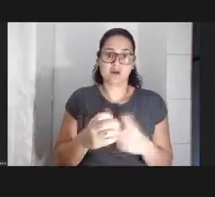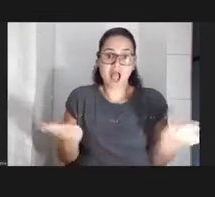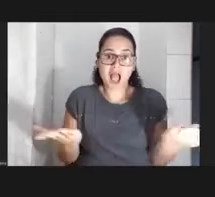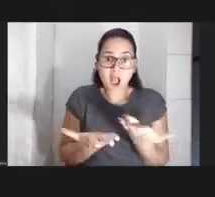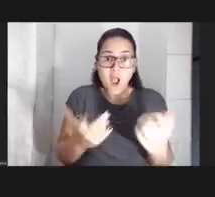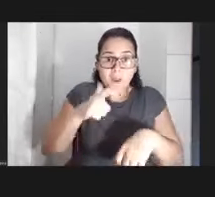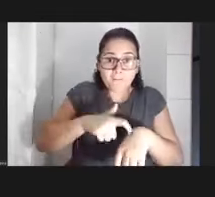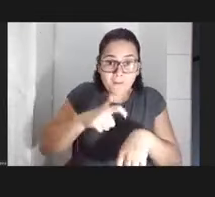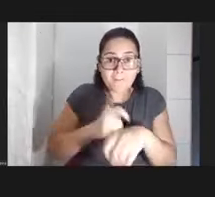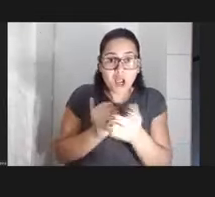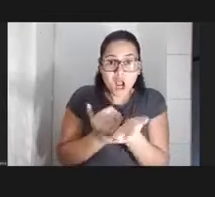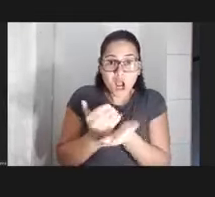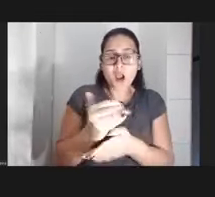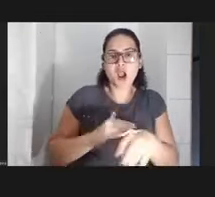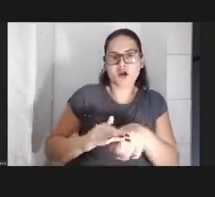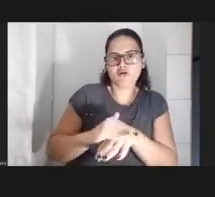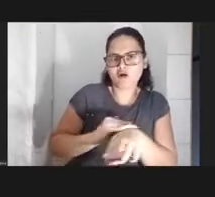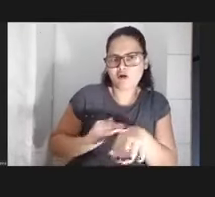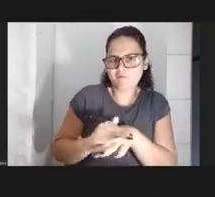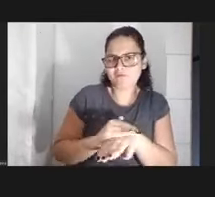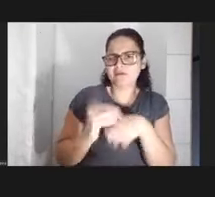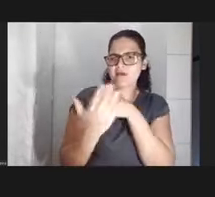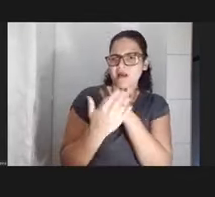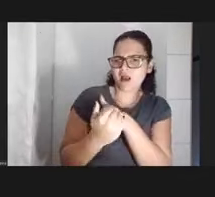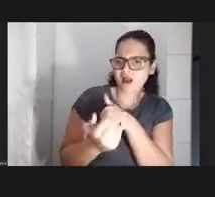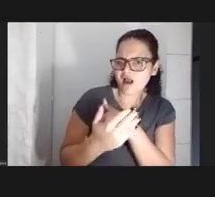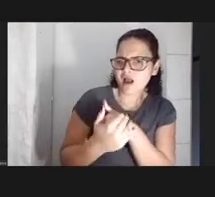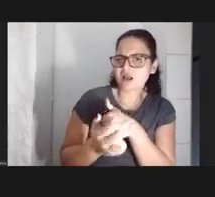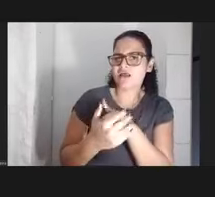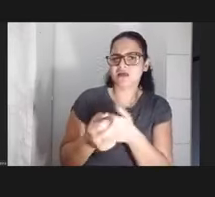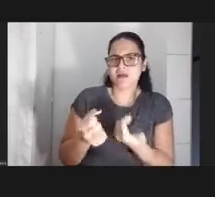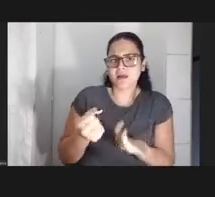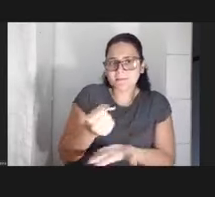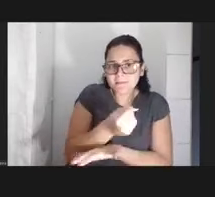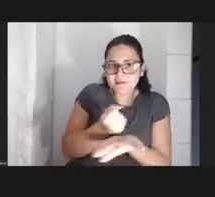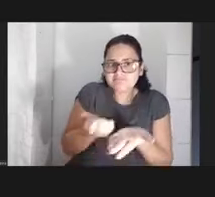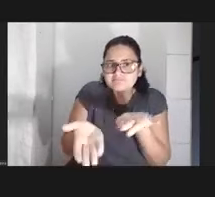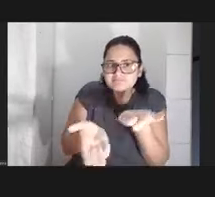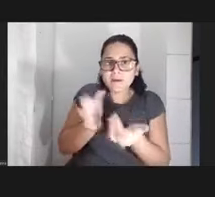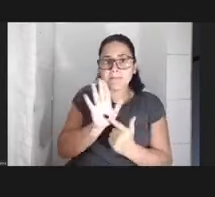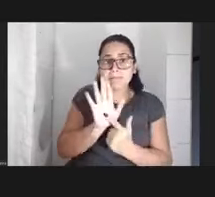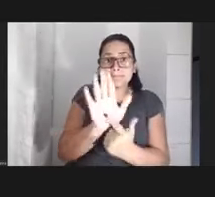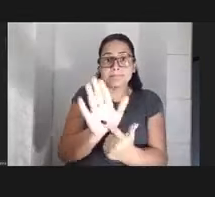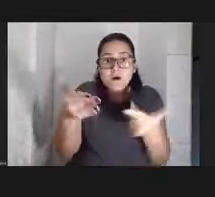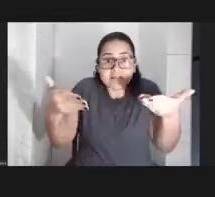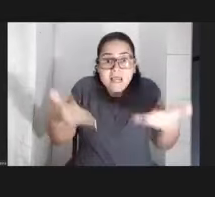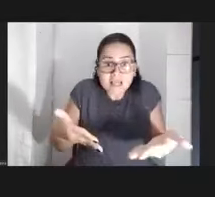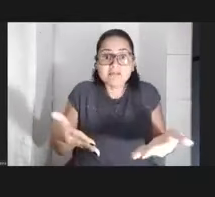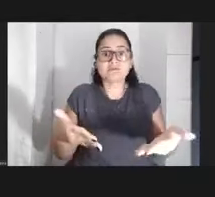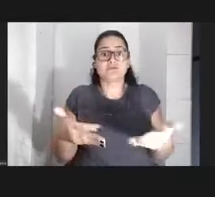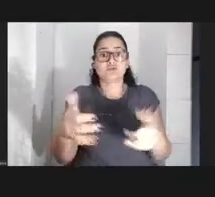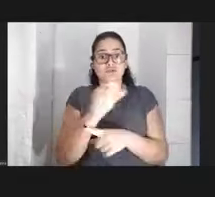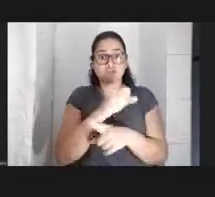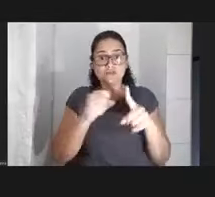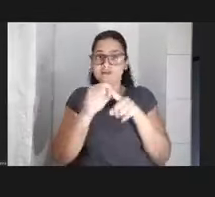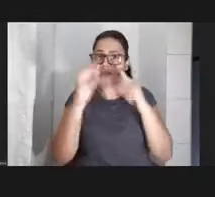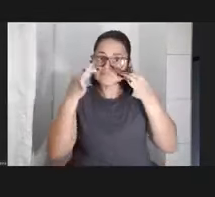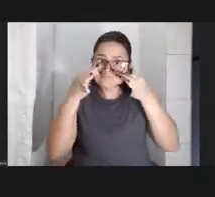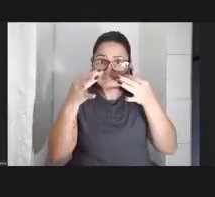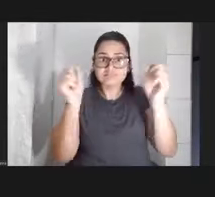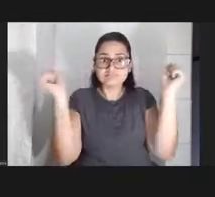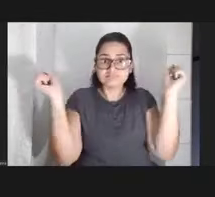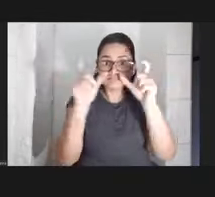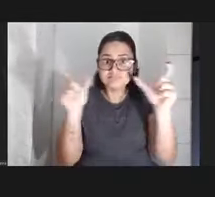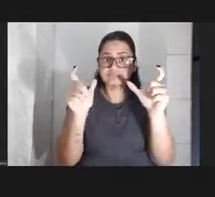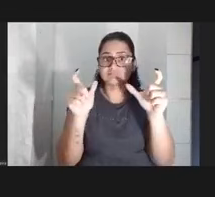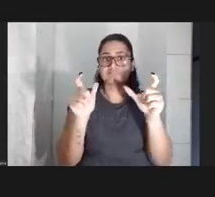sabe, com muito carinho na nossa base e mostrar isso para a sociedade. A pandemia hoje, ela só